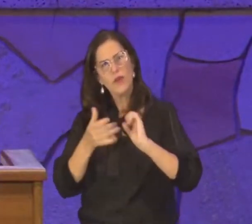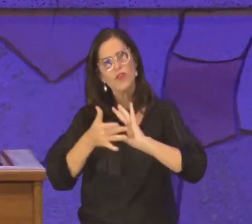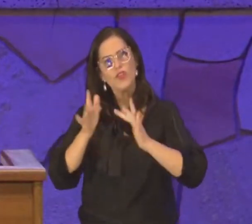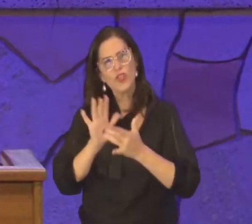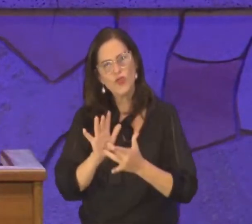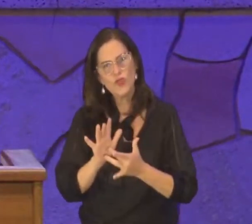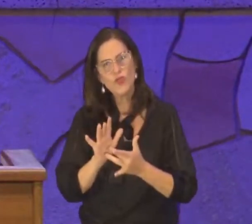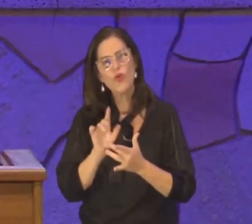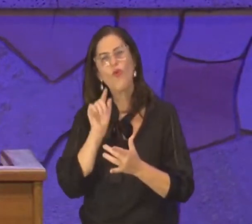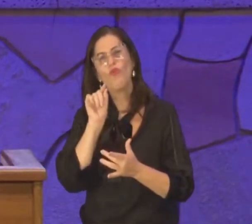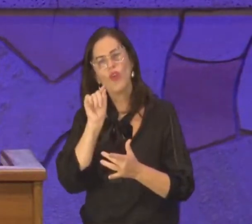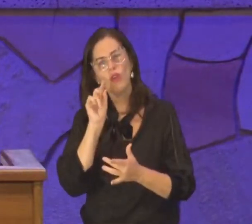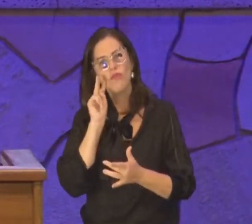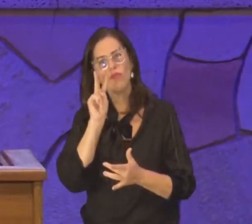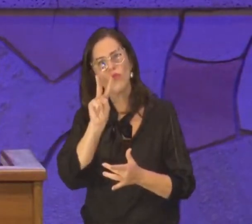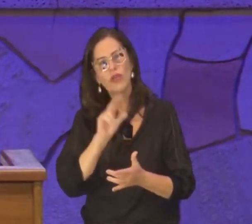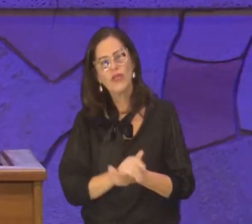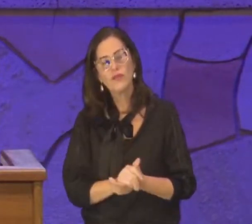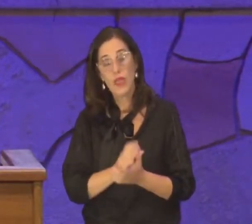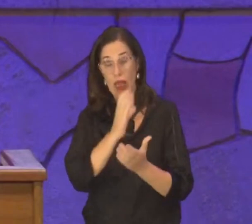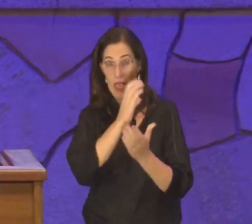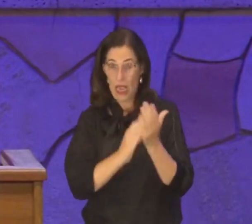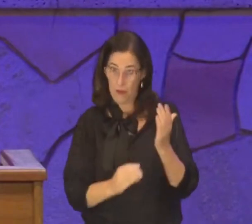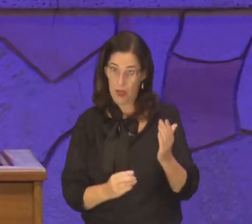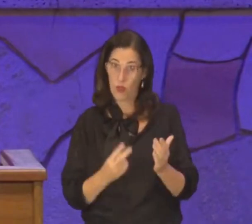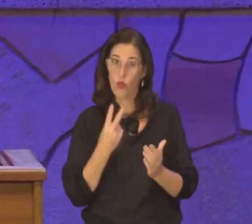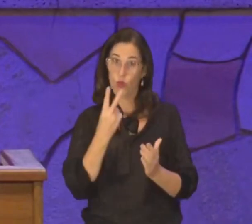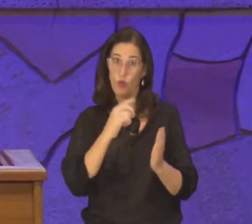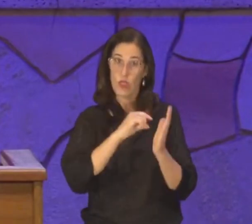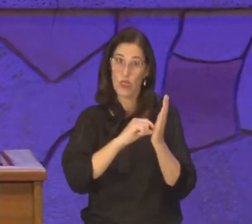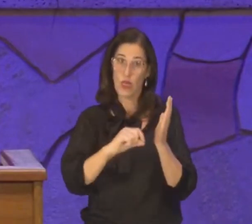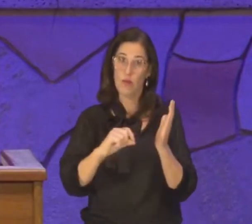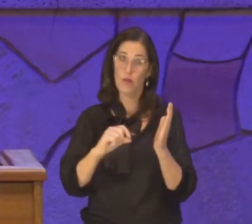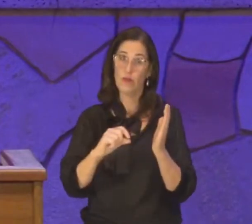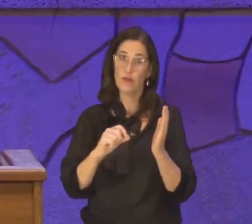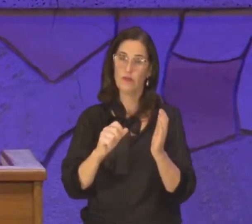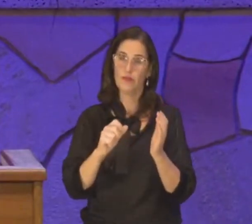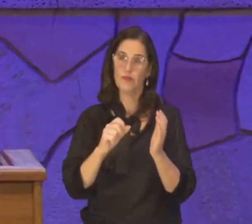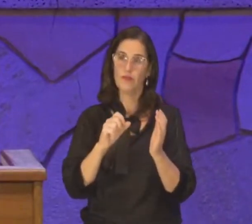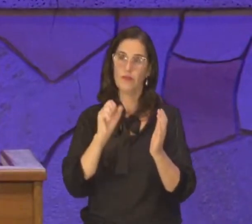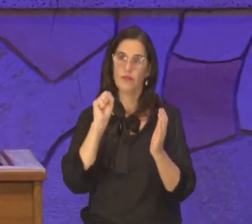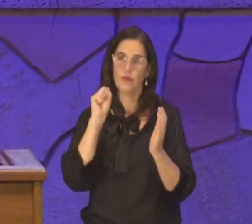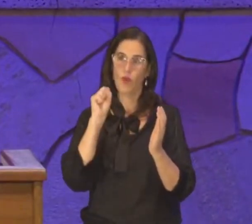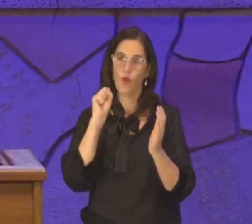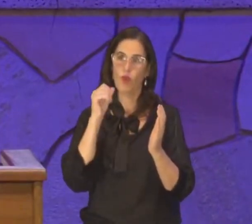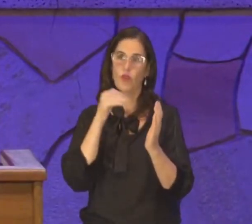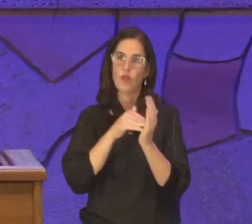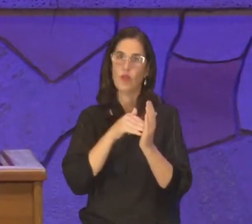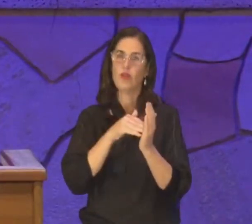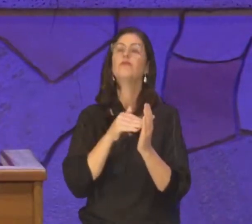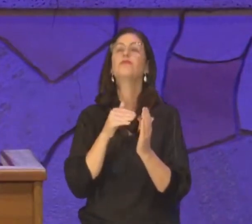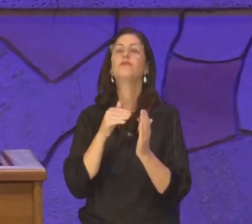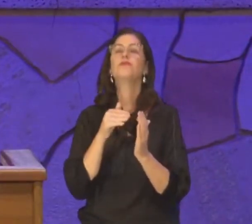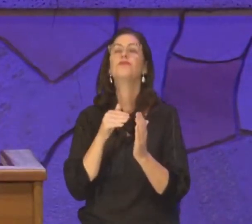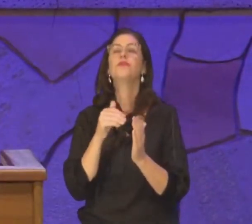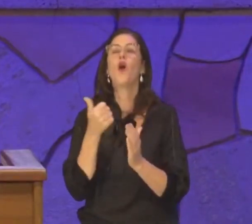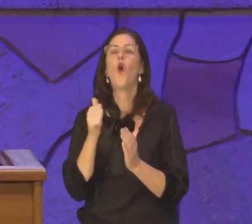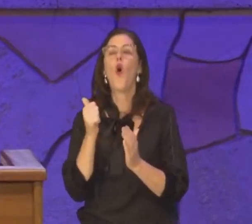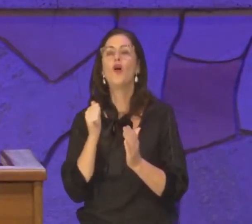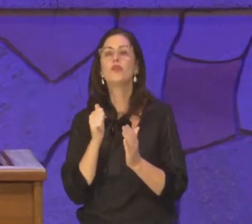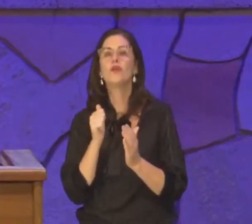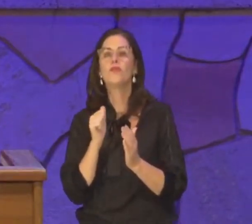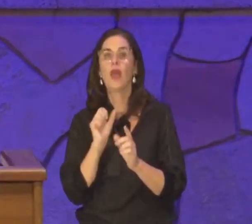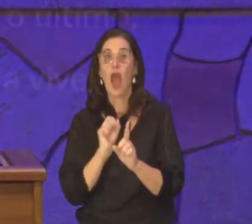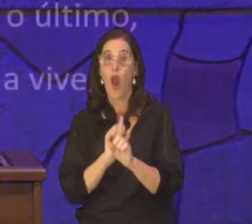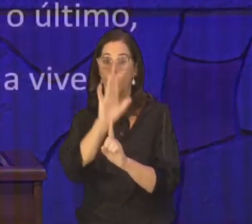comigo, capítulo 2 do livro do Apocalipse, nós estamos vendo do 8 ao verso 11. Ao anjo da